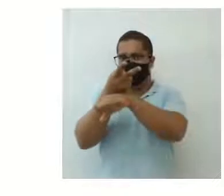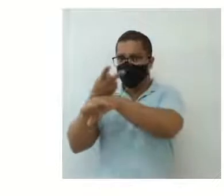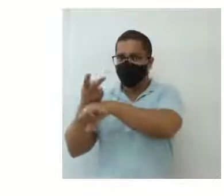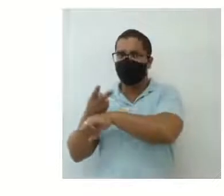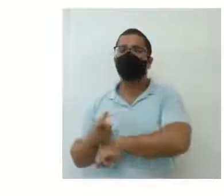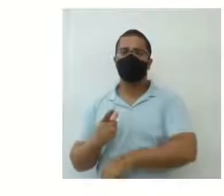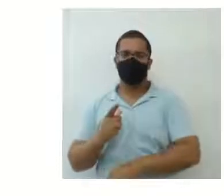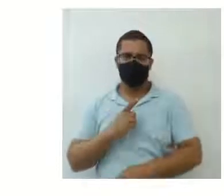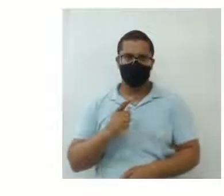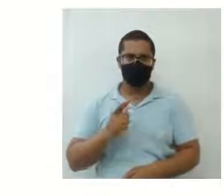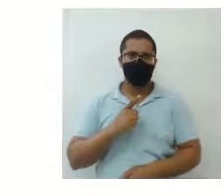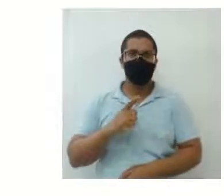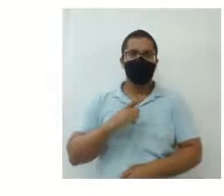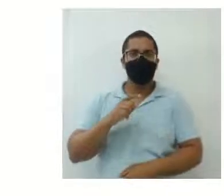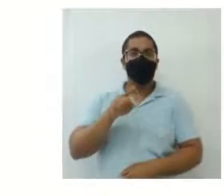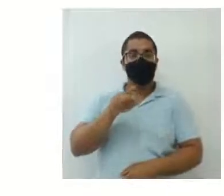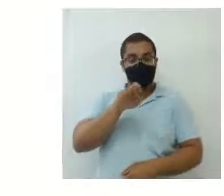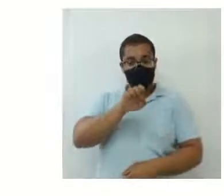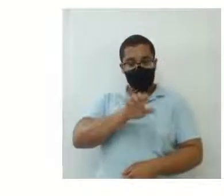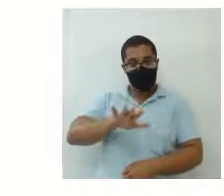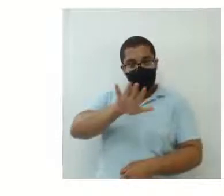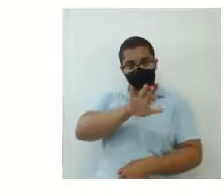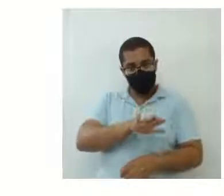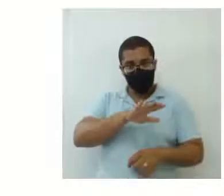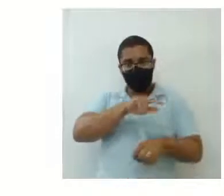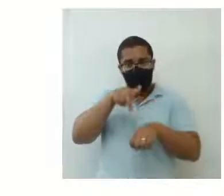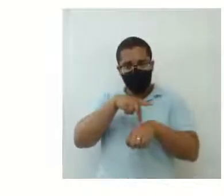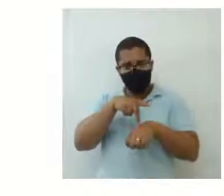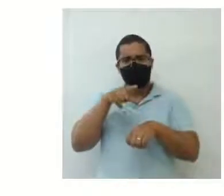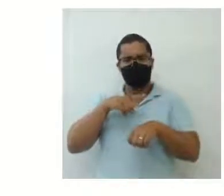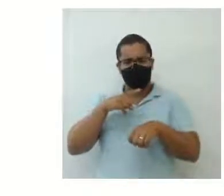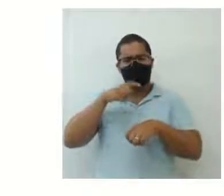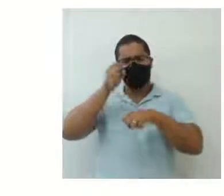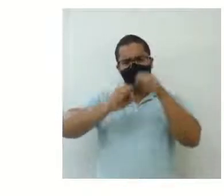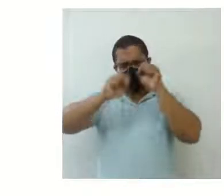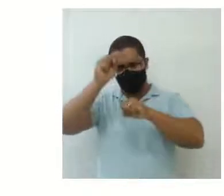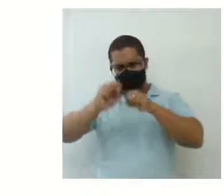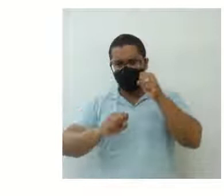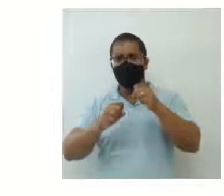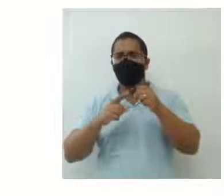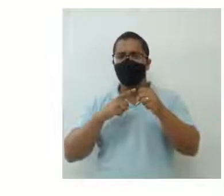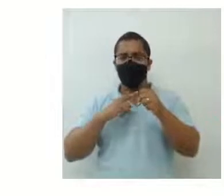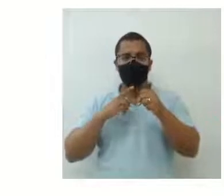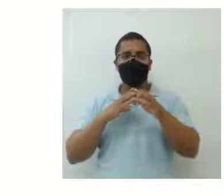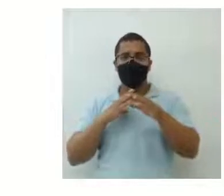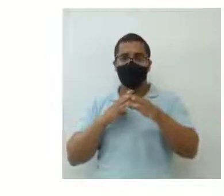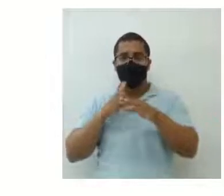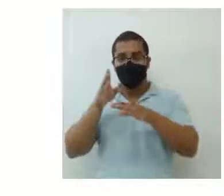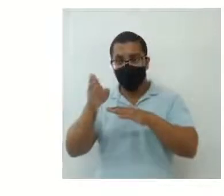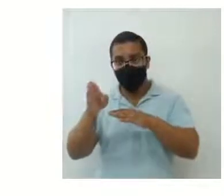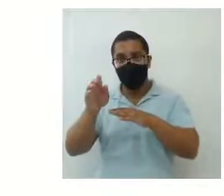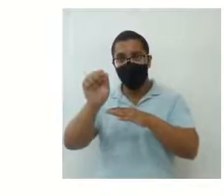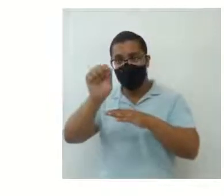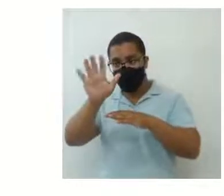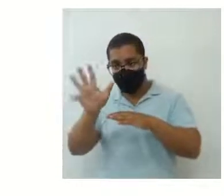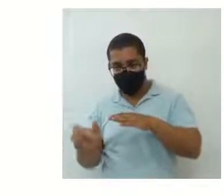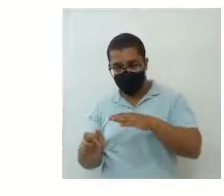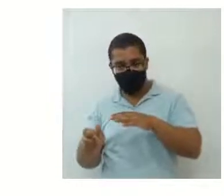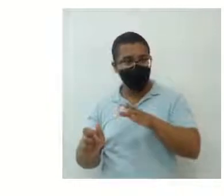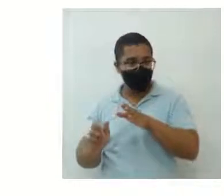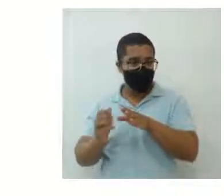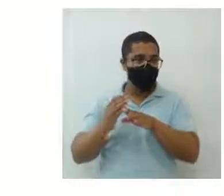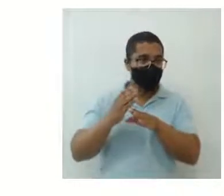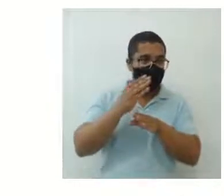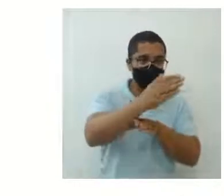promovido pelos estados europeus industrializados na África e na Ásia. A partir de